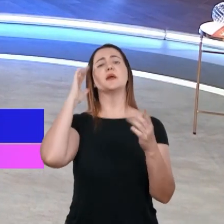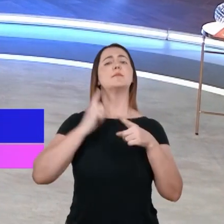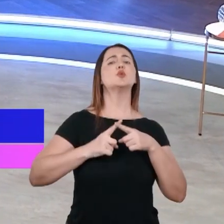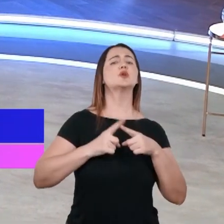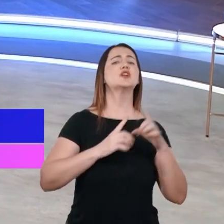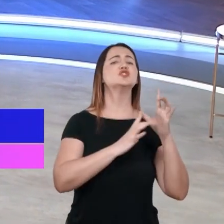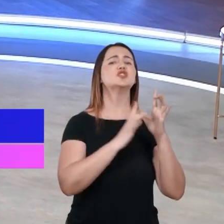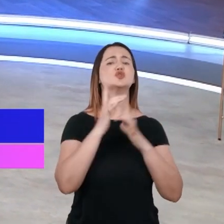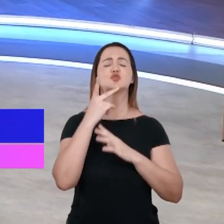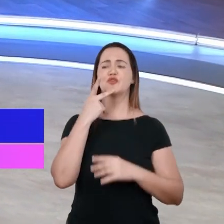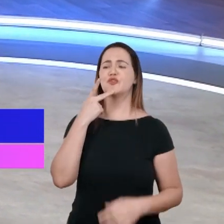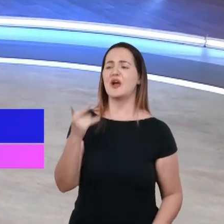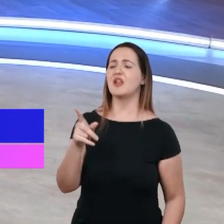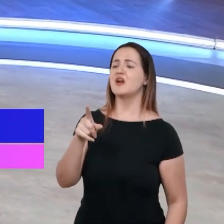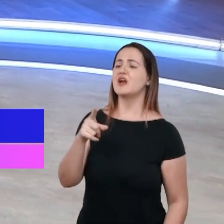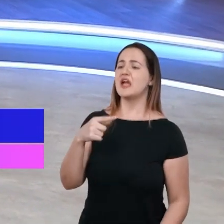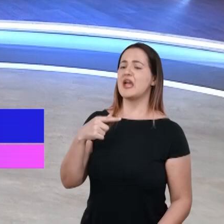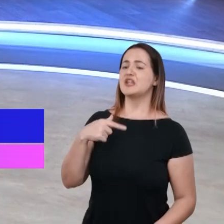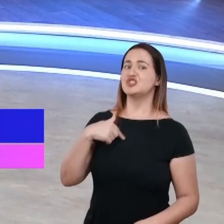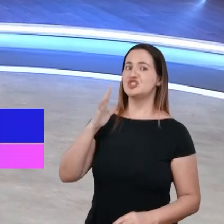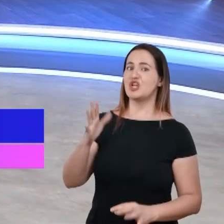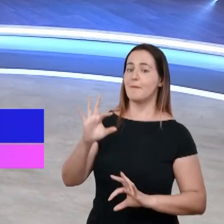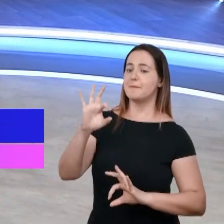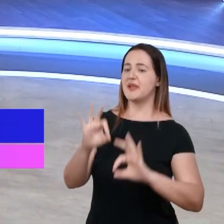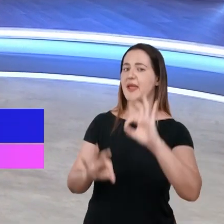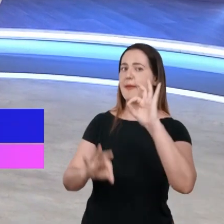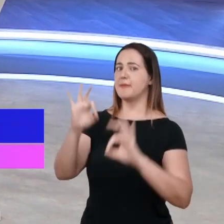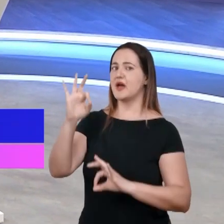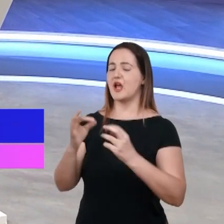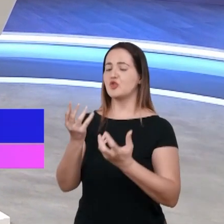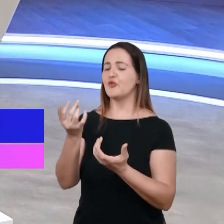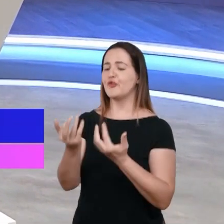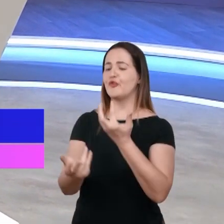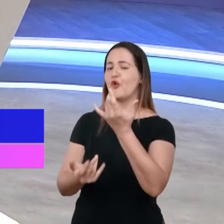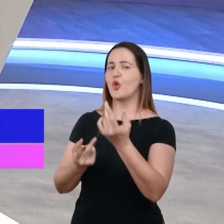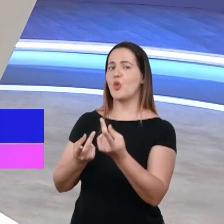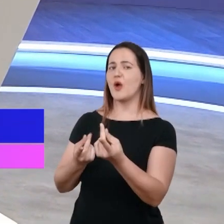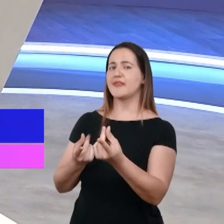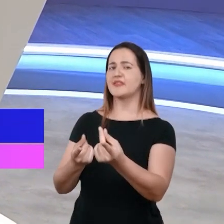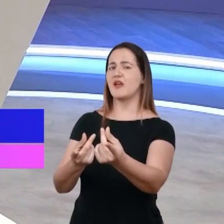para entender esse conceito também, porque existe uma explicação